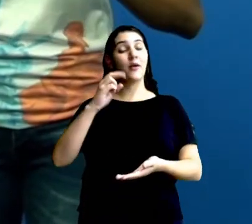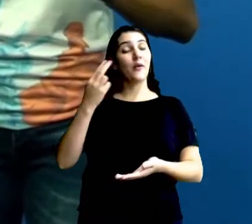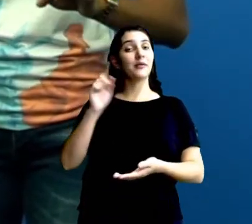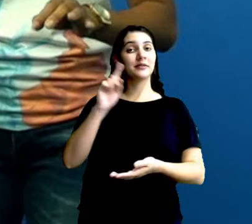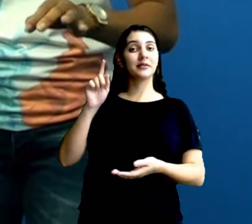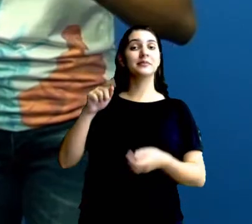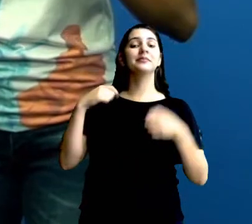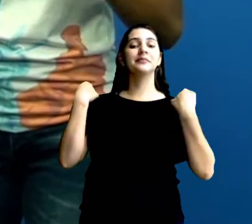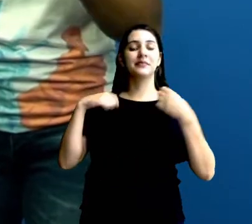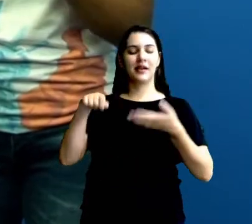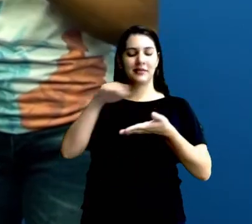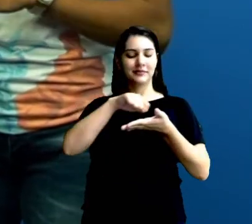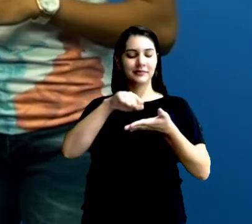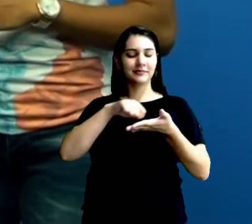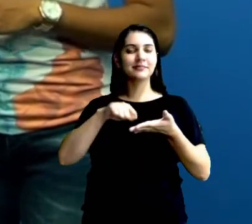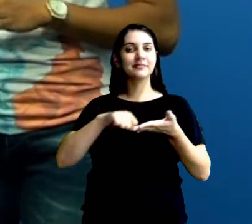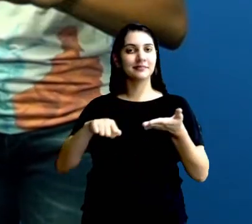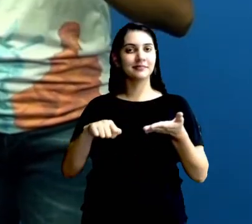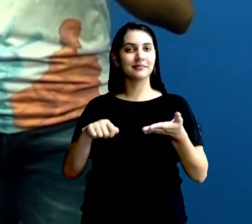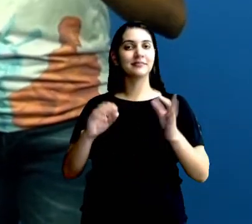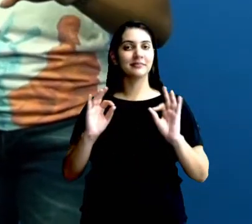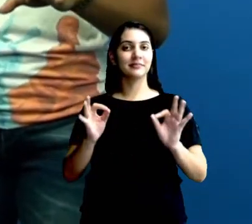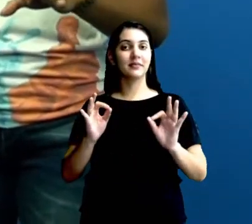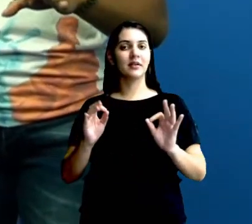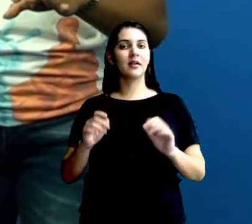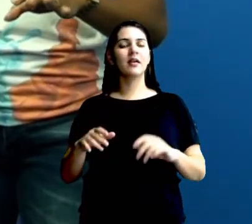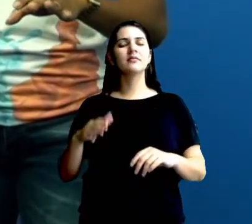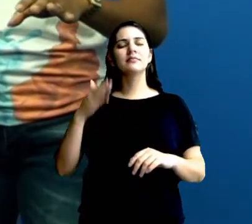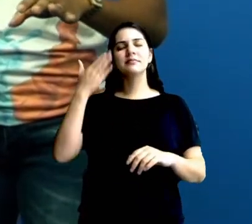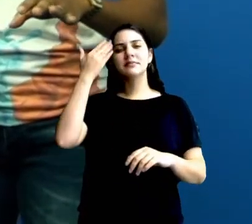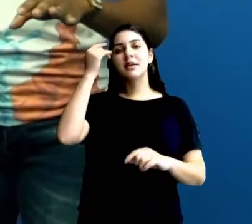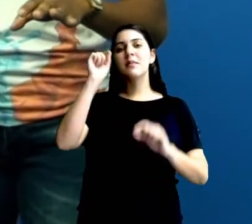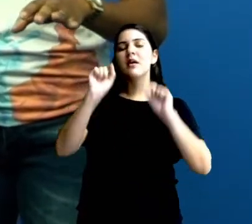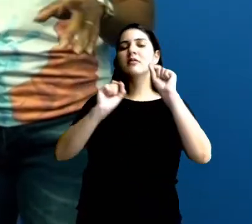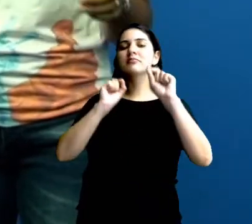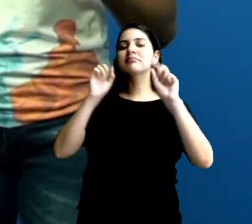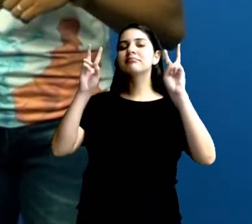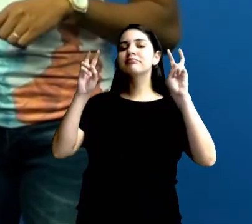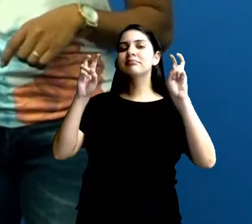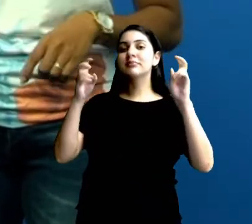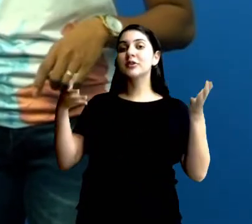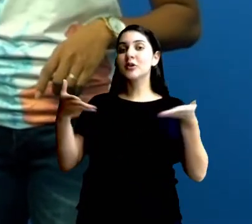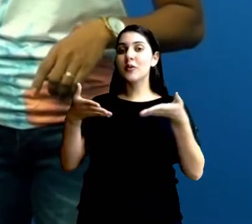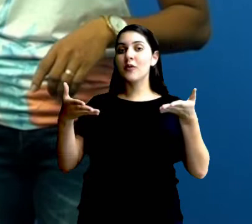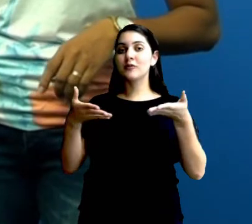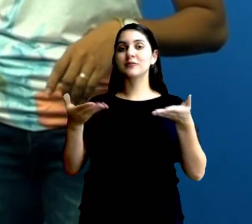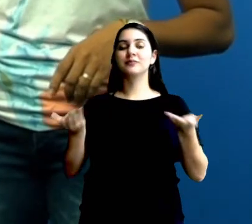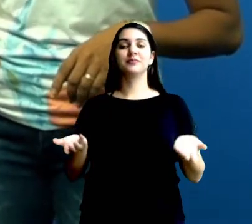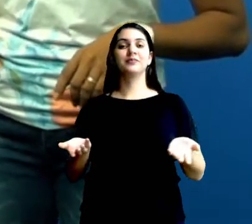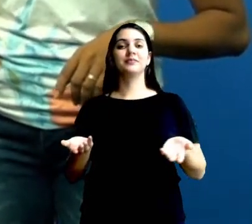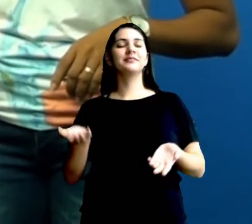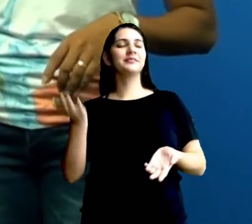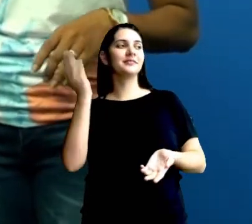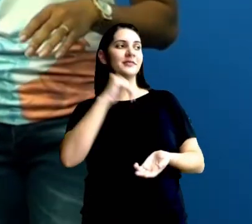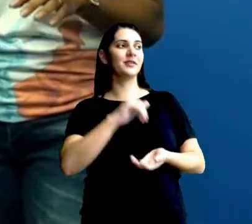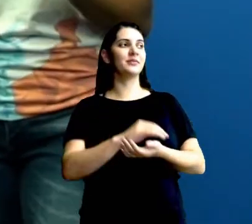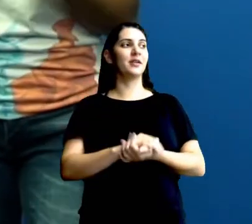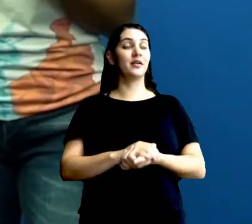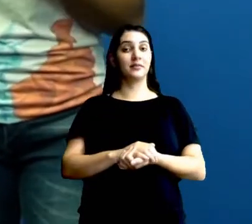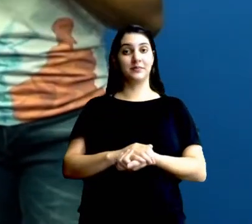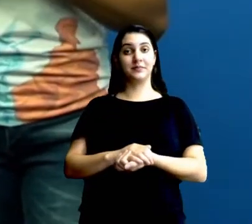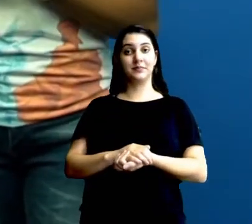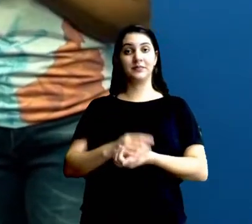não, anotar é necessário. Mas vamos saber qual é o tema de hoje? Então, vamos lá, meus